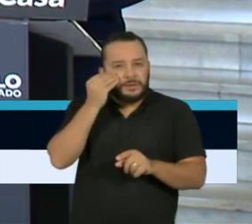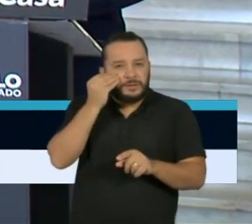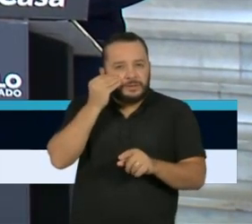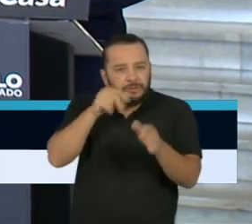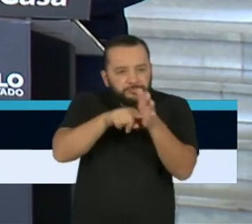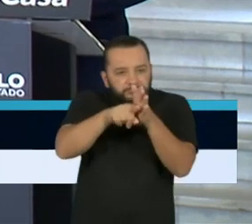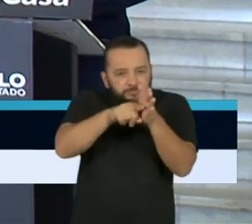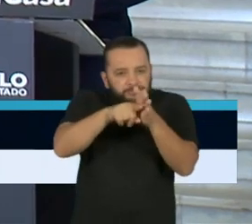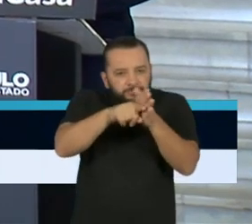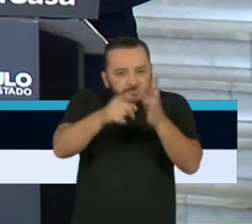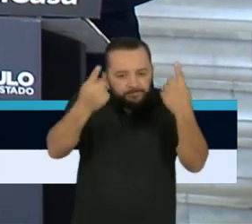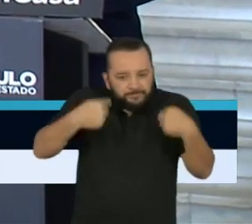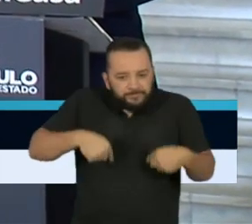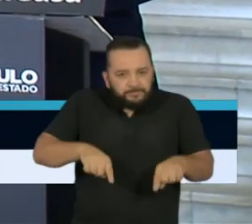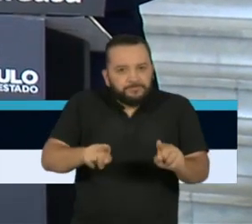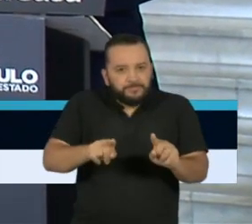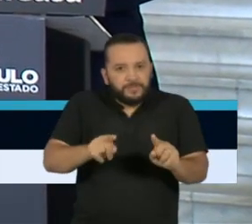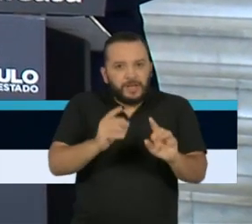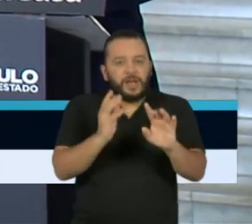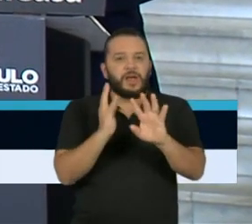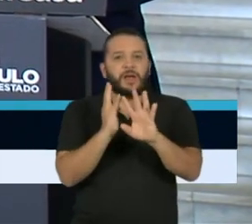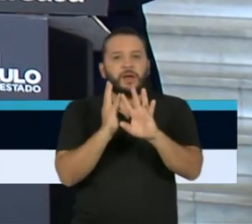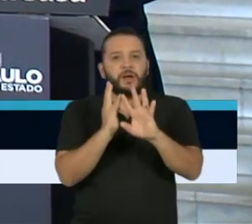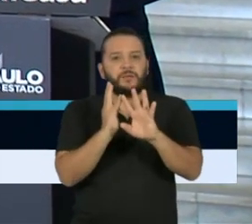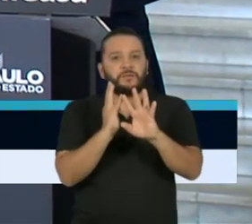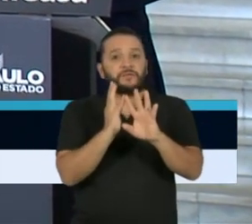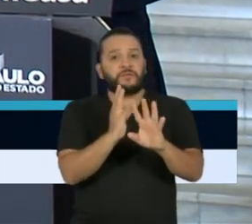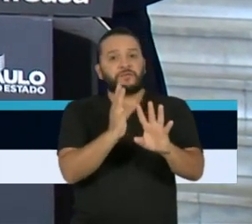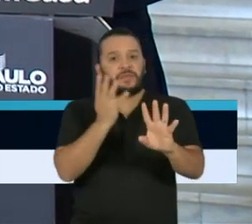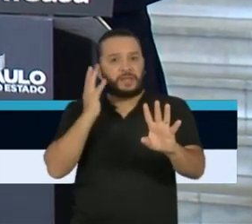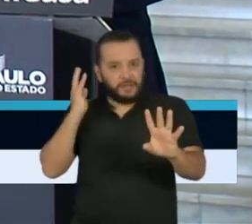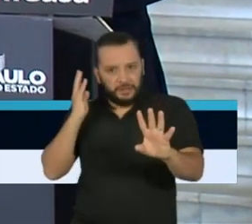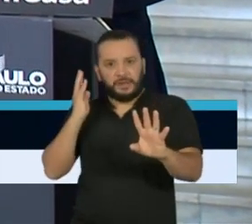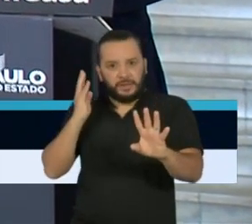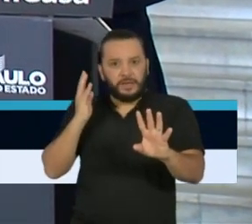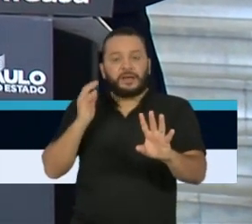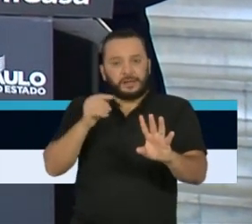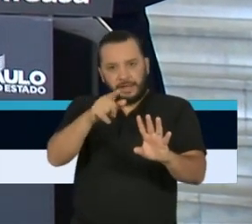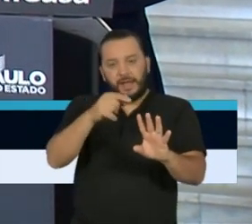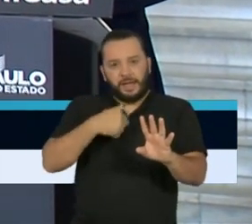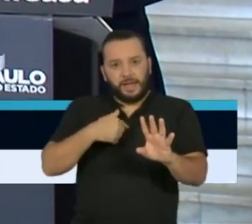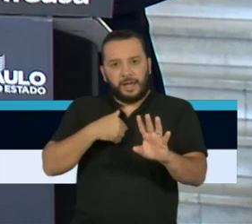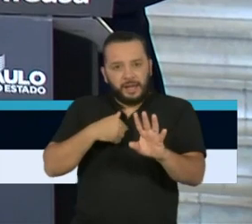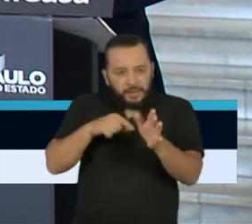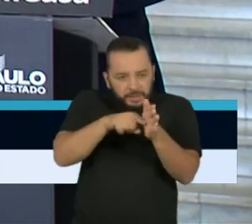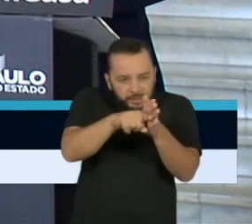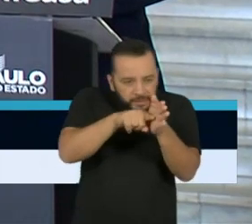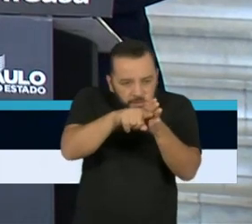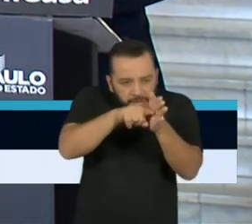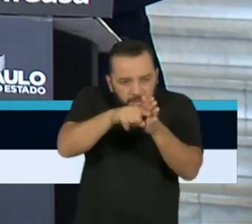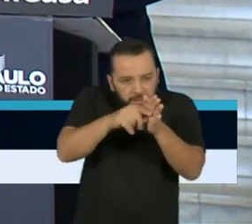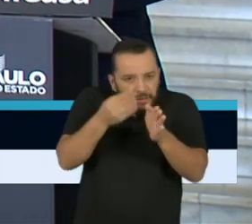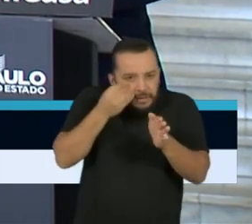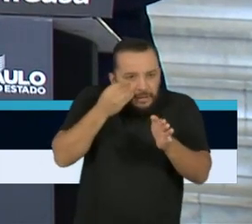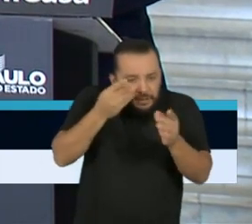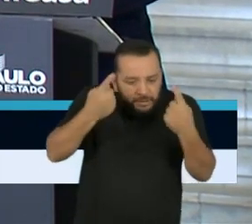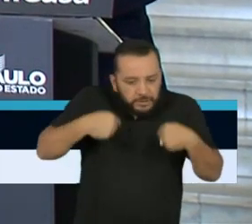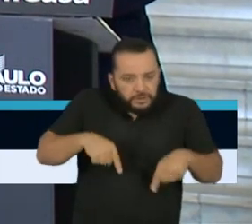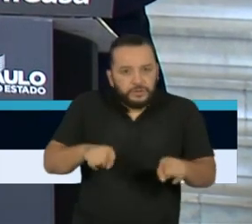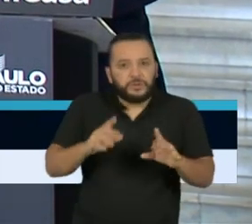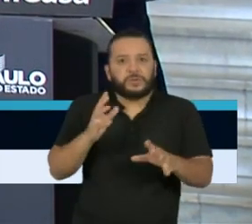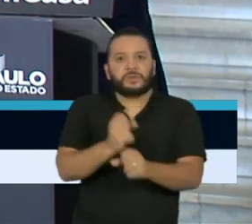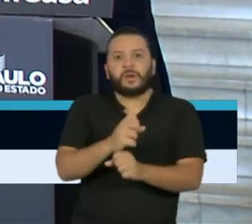de que até amanhã o número de testes processados diariamente chegasse a 8.000. Vai ser possível?